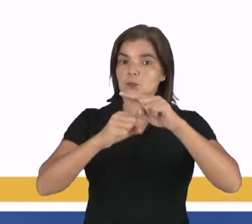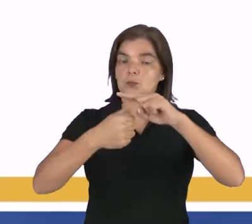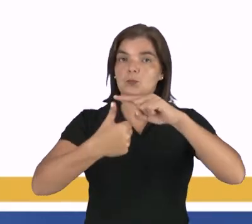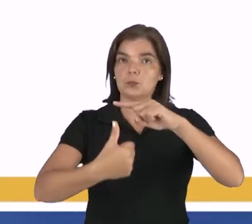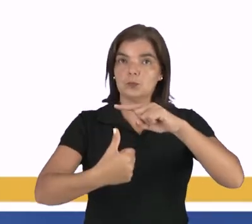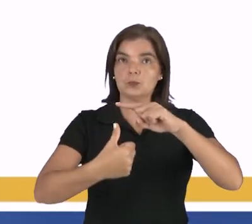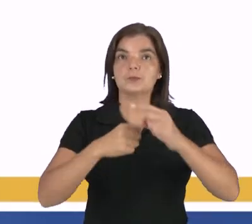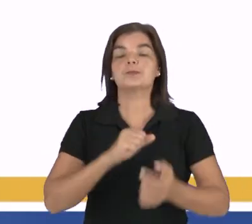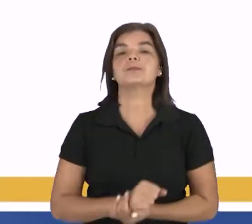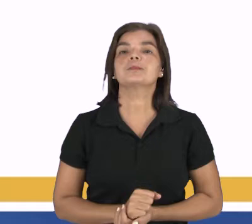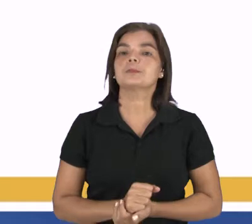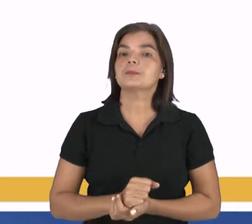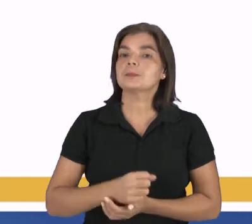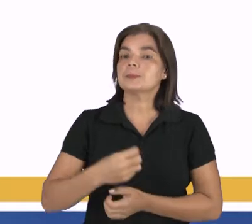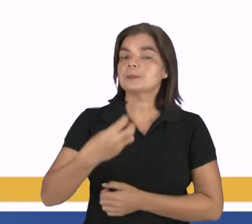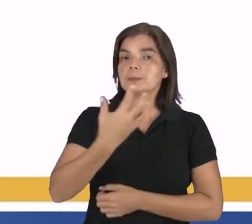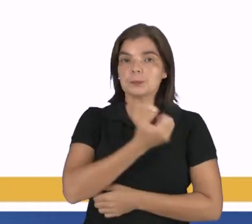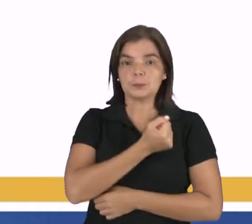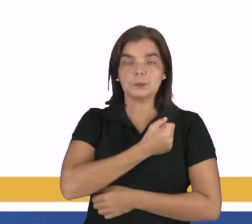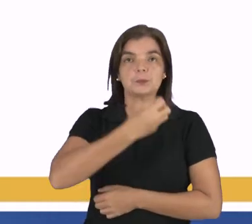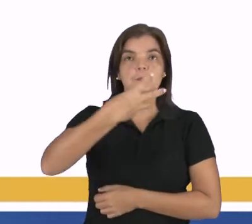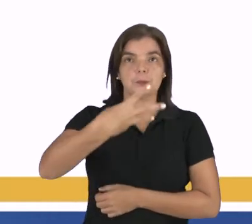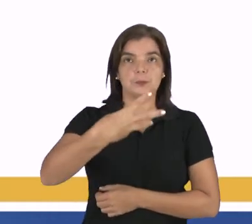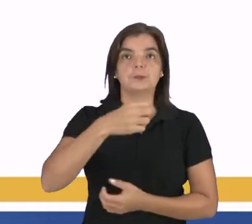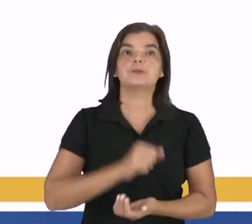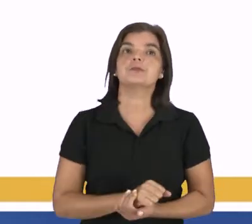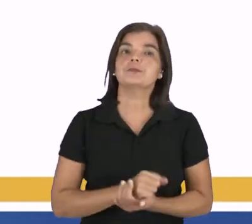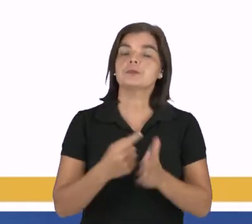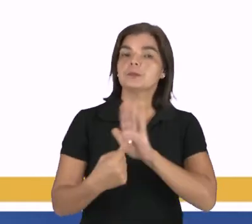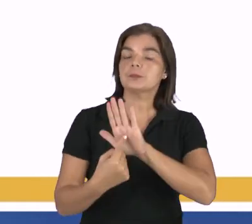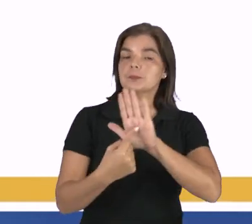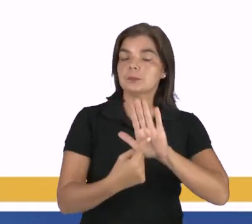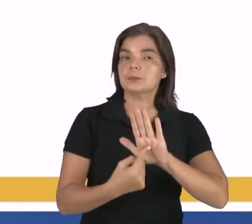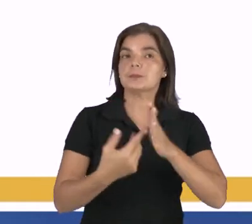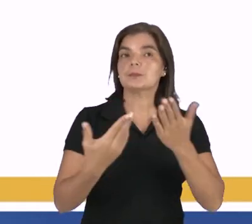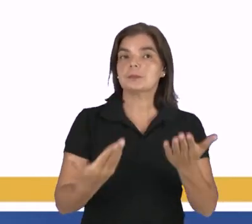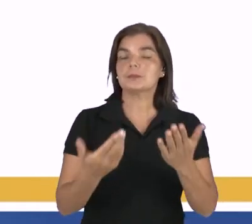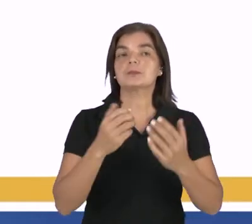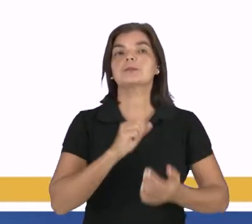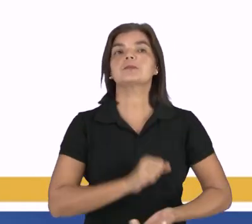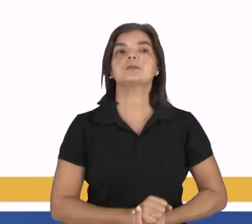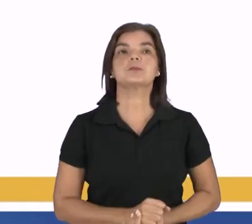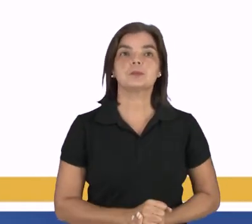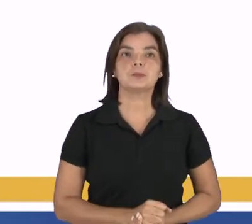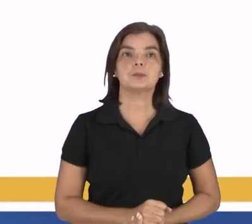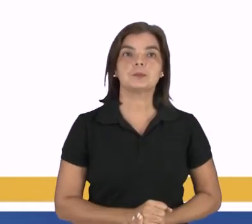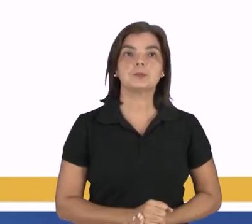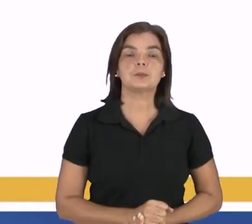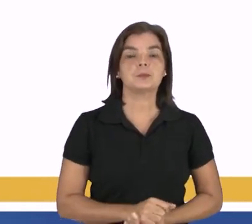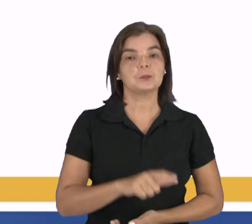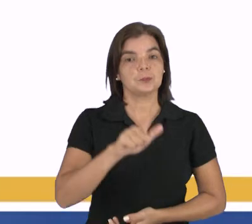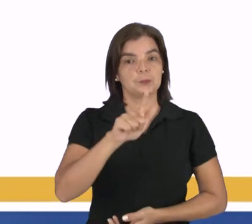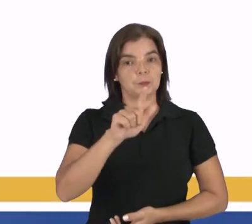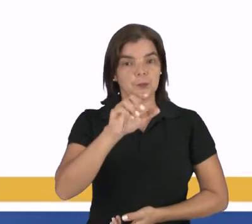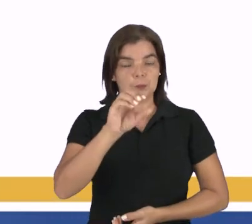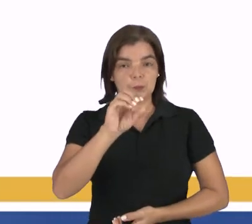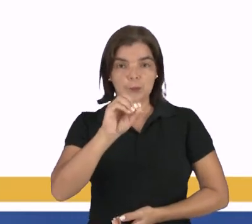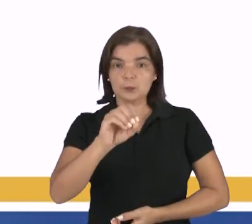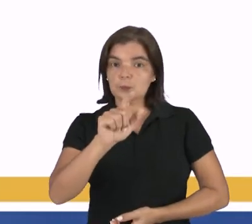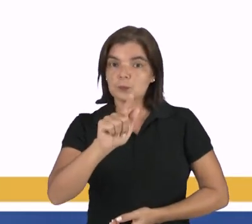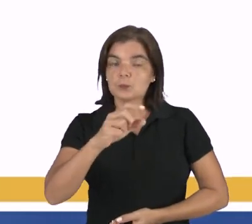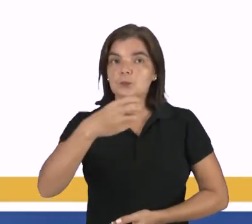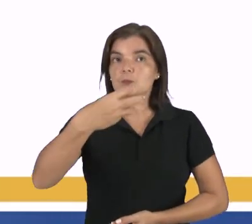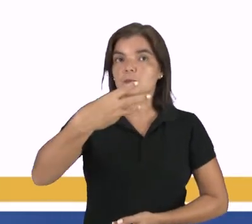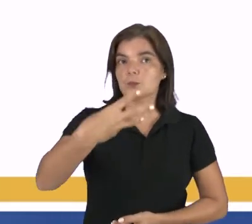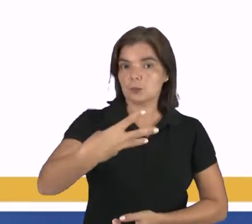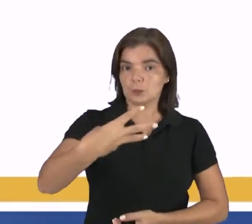sobre 81 avos, na base 3. Então, ele vai ser representado no logaritmo da seguinte